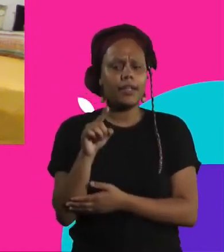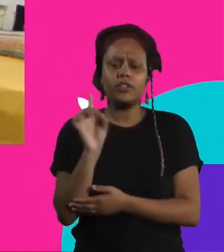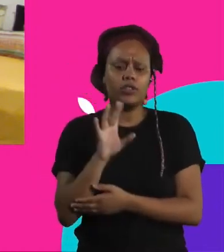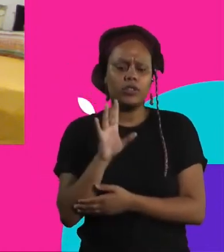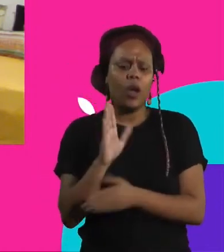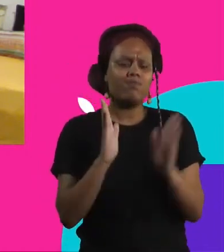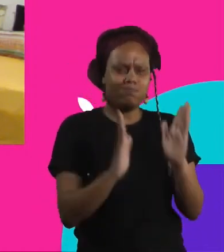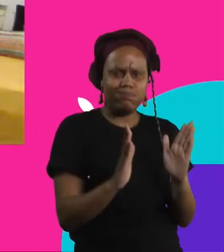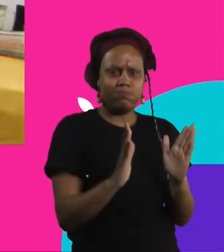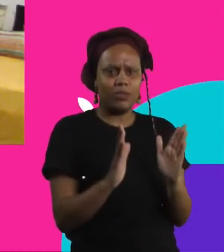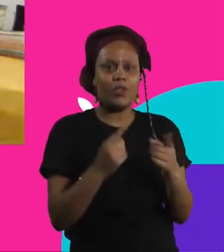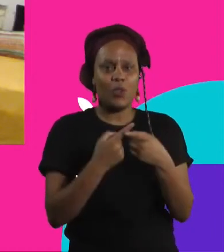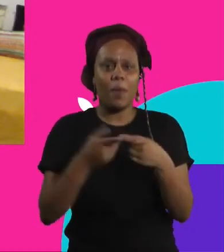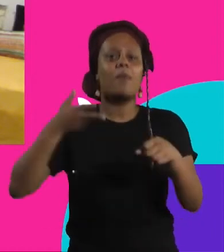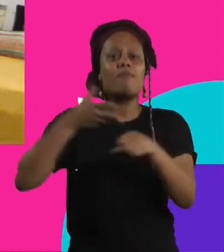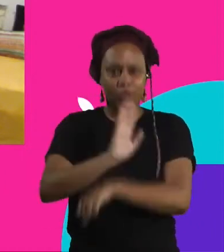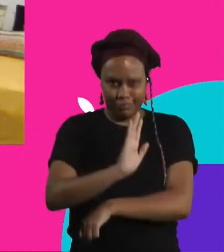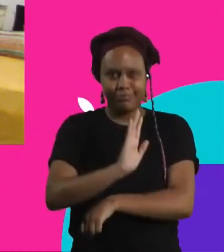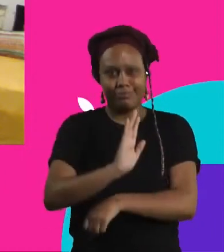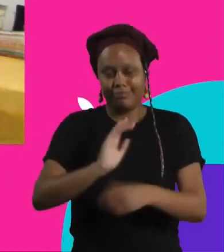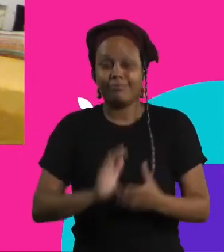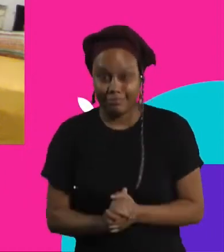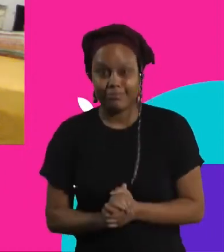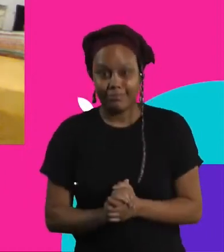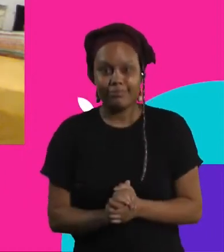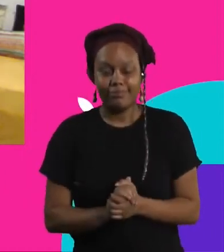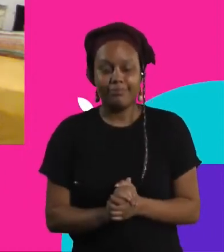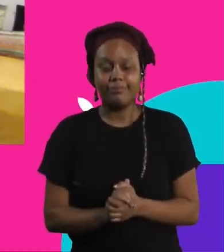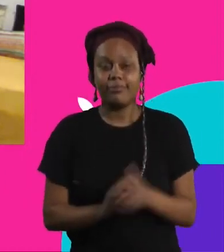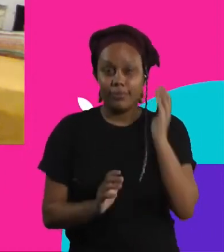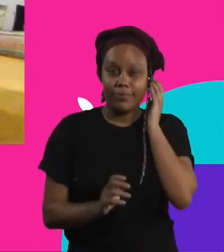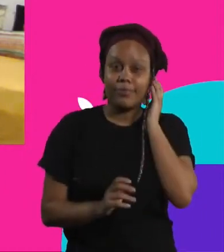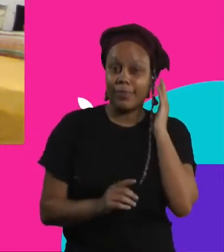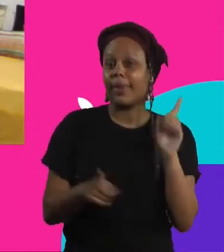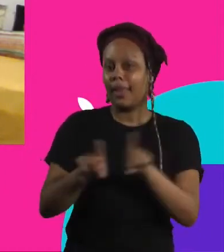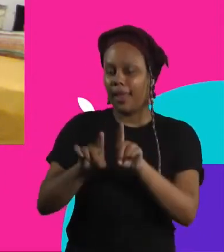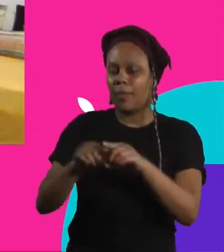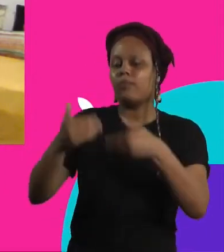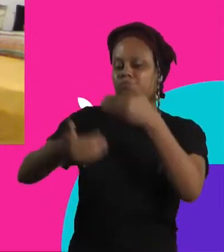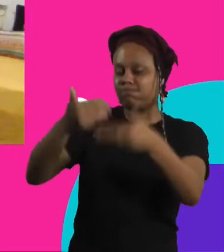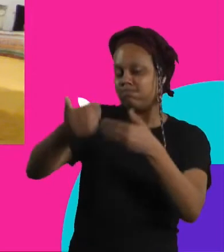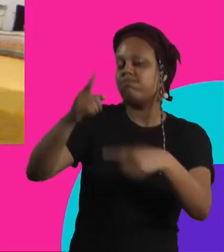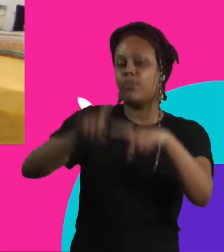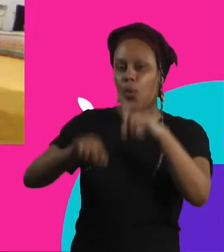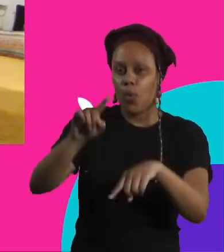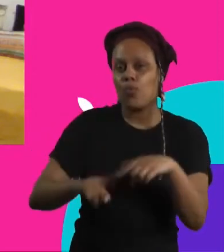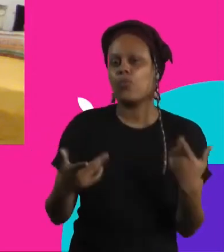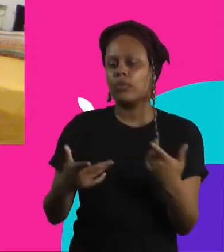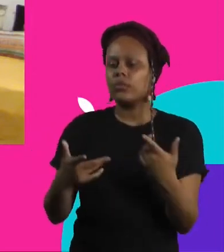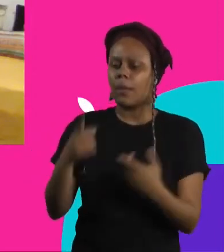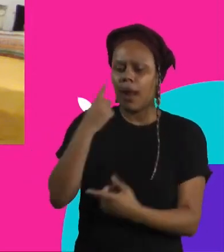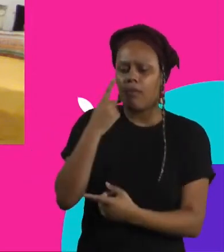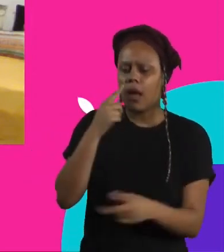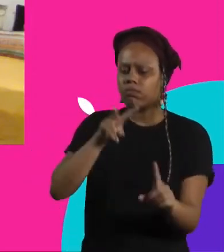mundo foi efetivado. E estão atuando em squad, junto com os jovens, desenvolvimento de produto, trazendo aí um outro olhar,